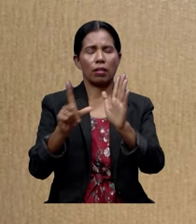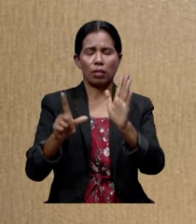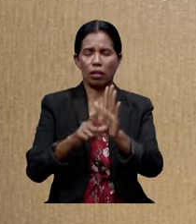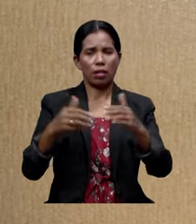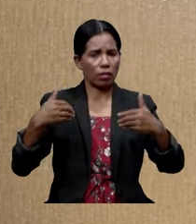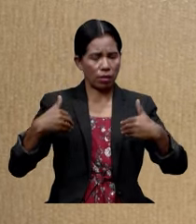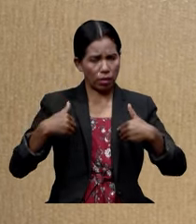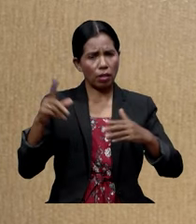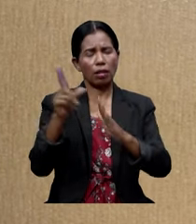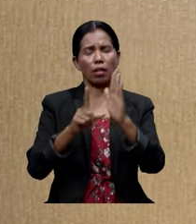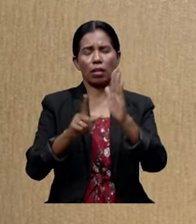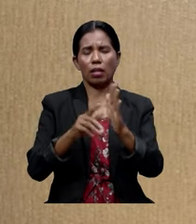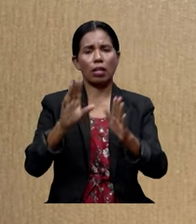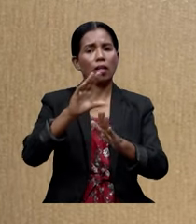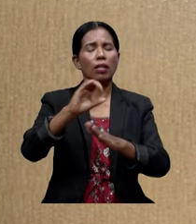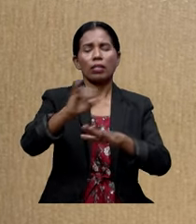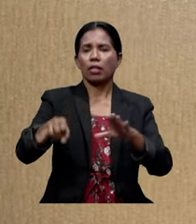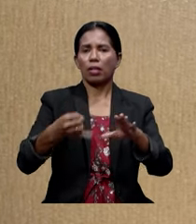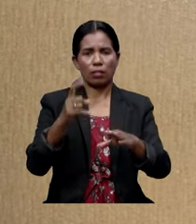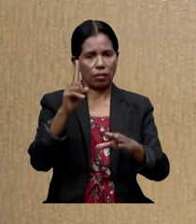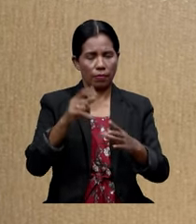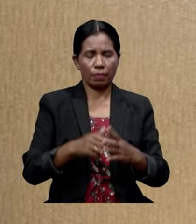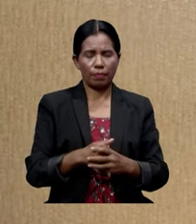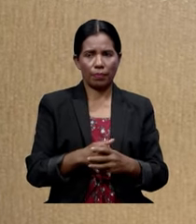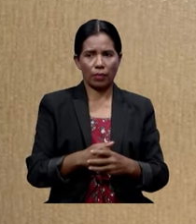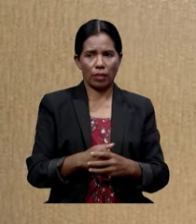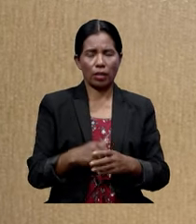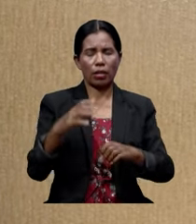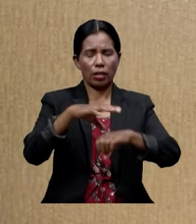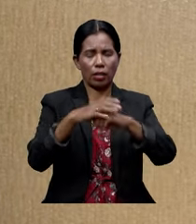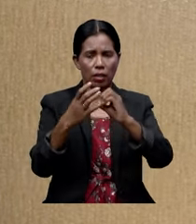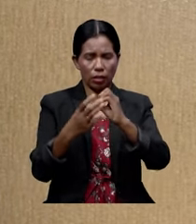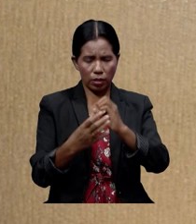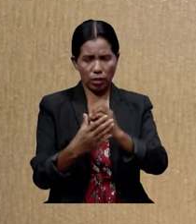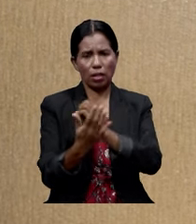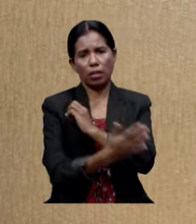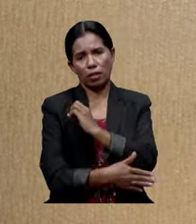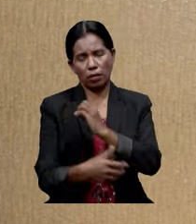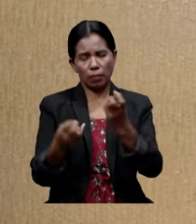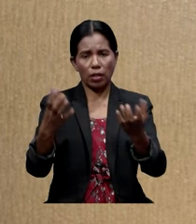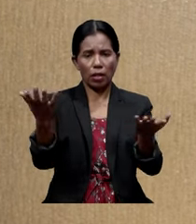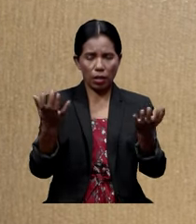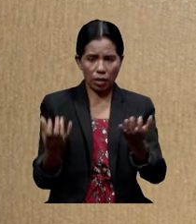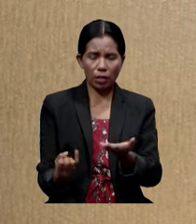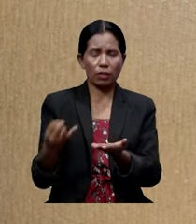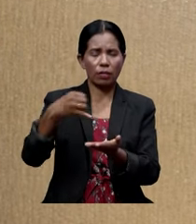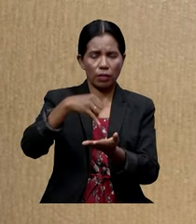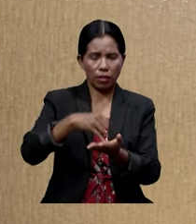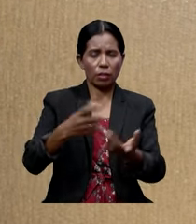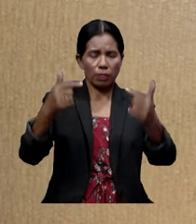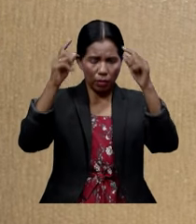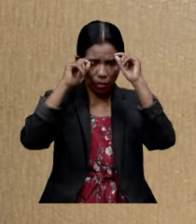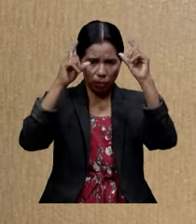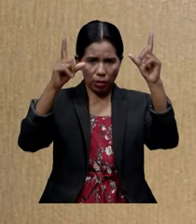né? Lei geral, né? Rai Siradadão, a cara que investe em Timor-Leste, nas United Arab